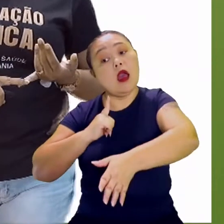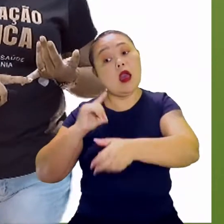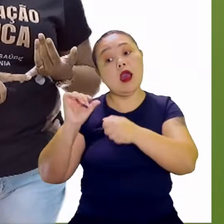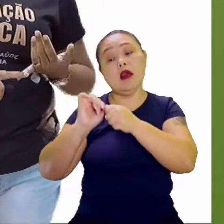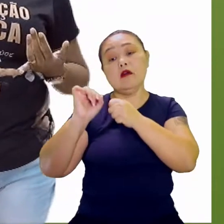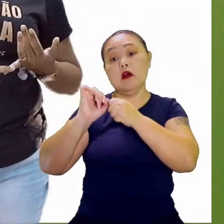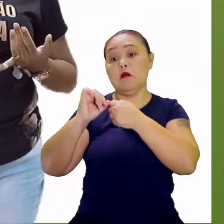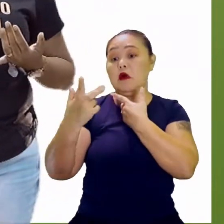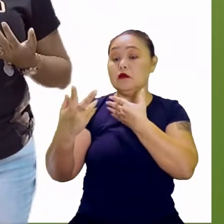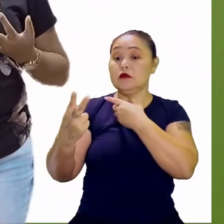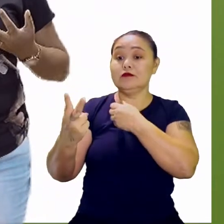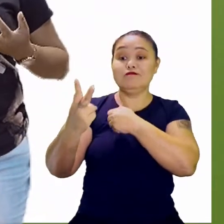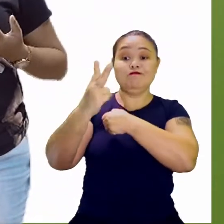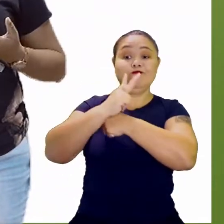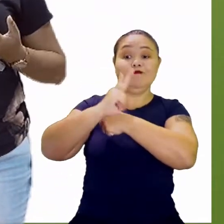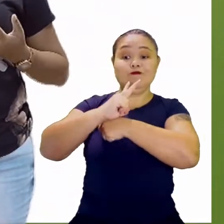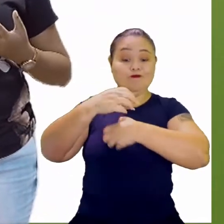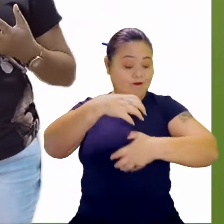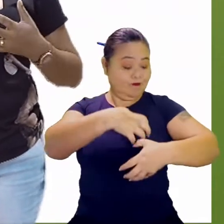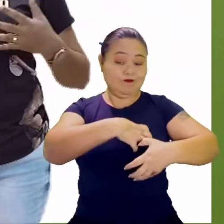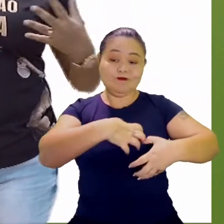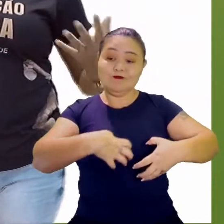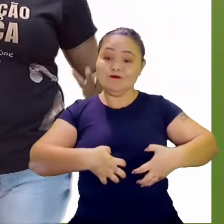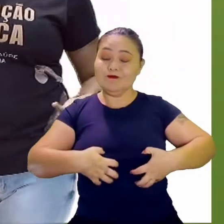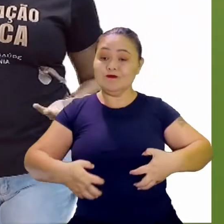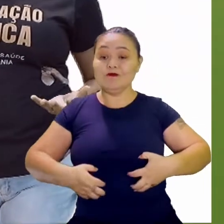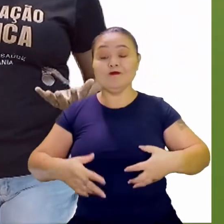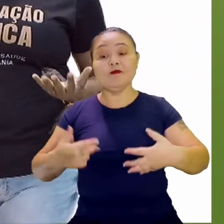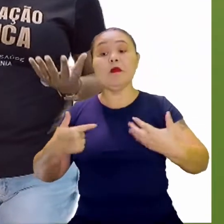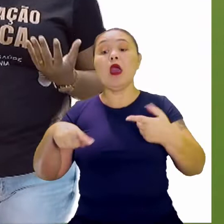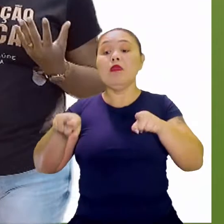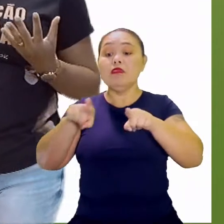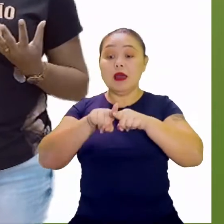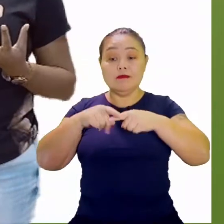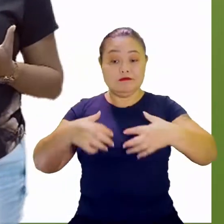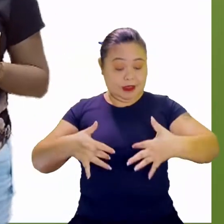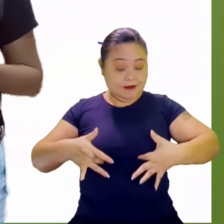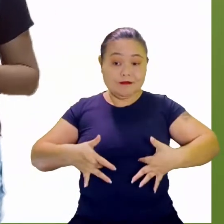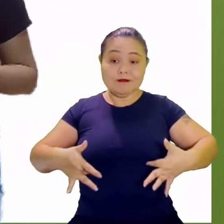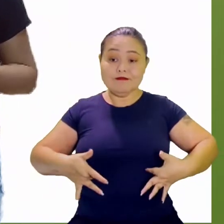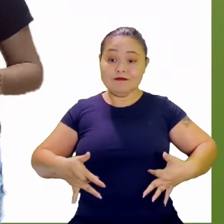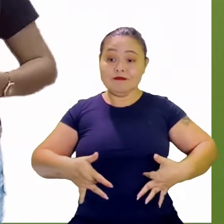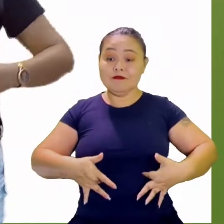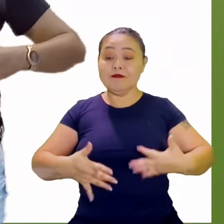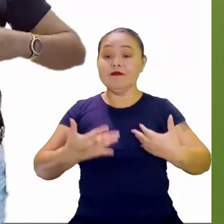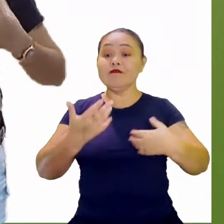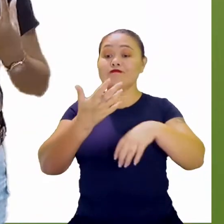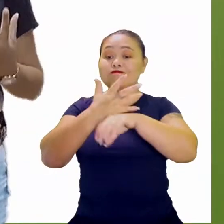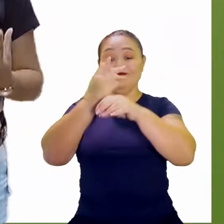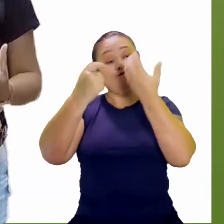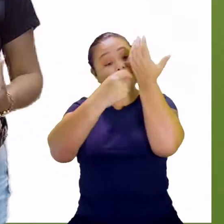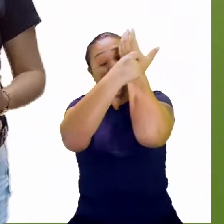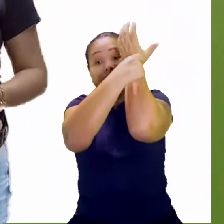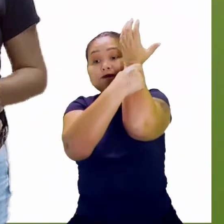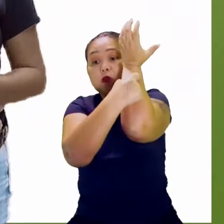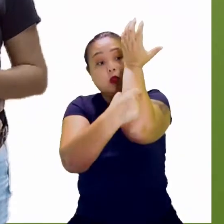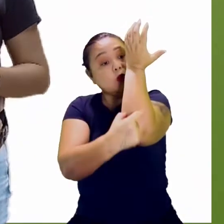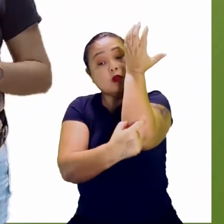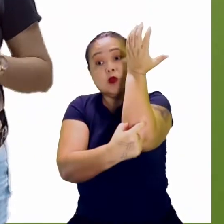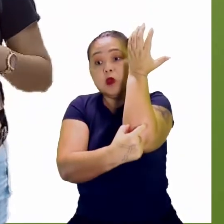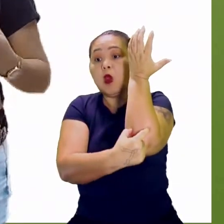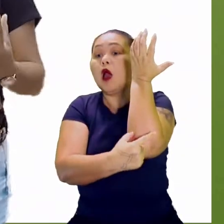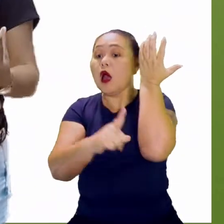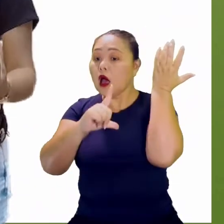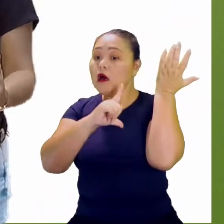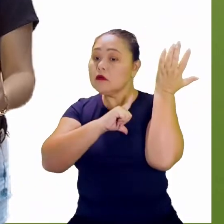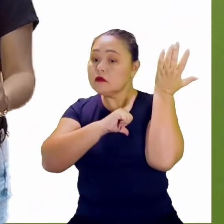meus órgãos, eu posso ter problema no meu esqueleto, eu vou ter situações ali que vão ser uma situação